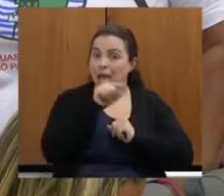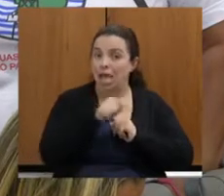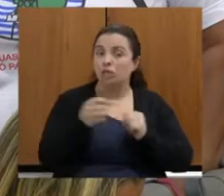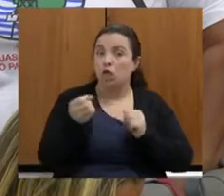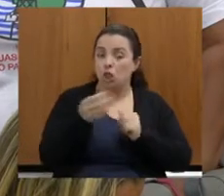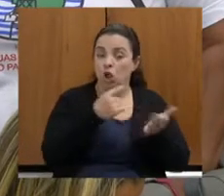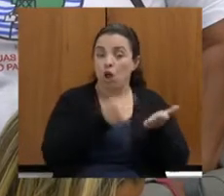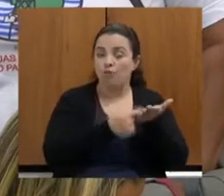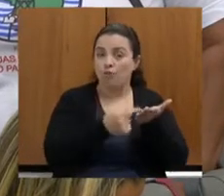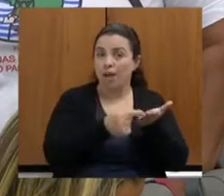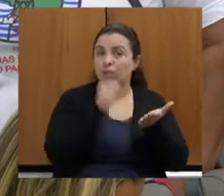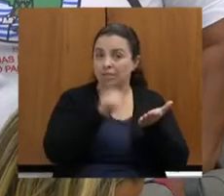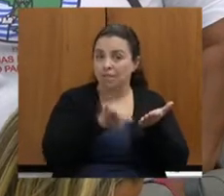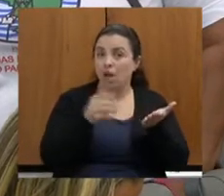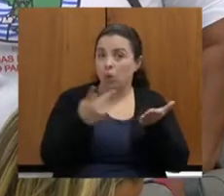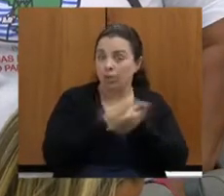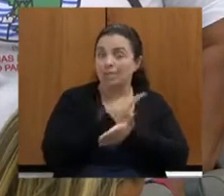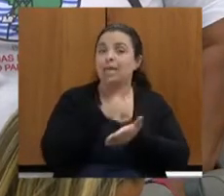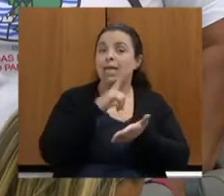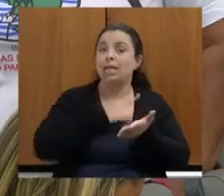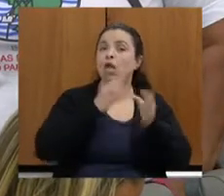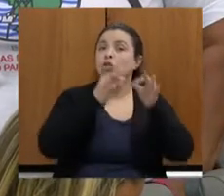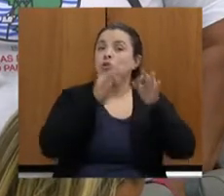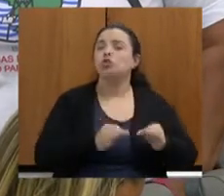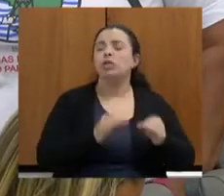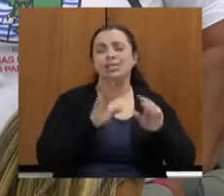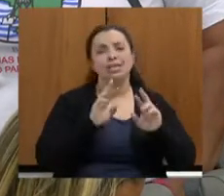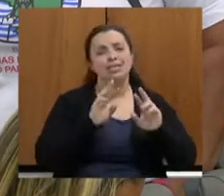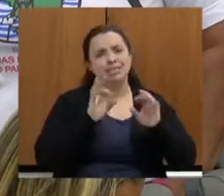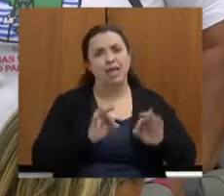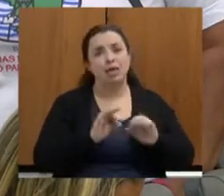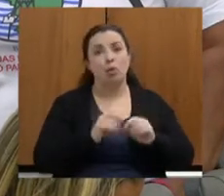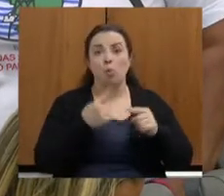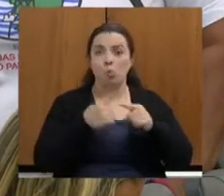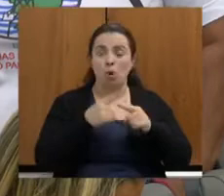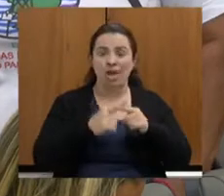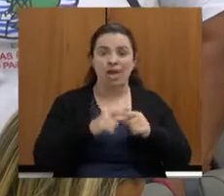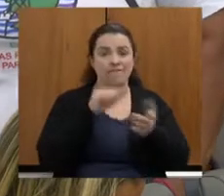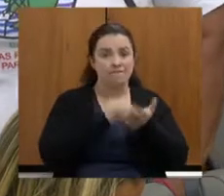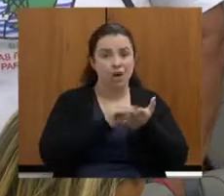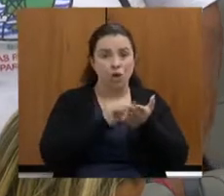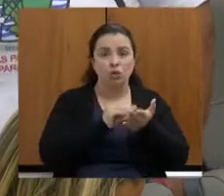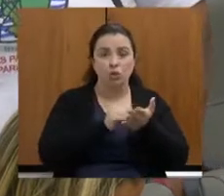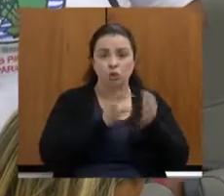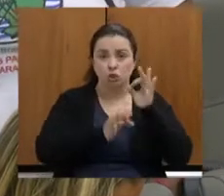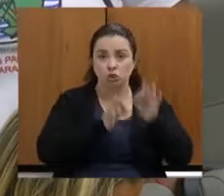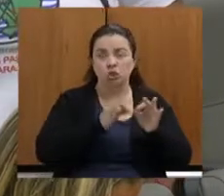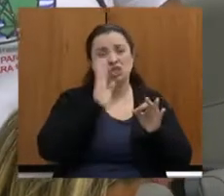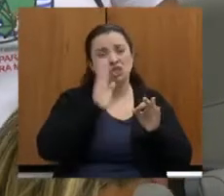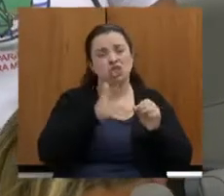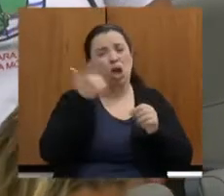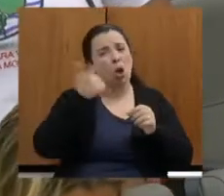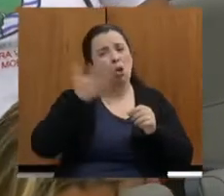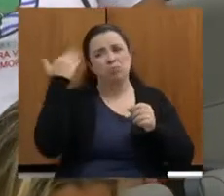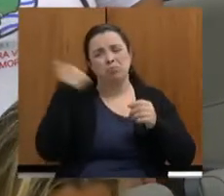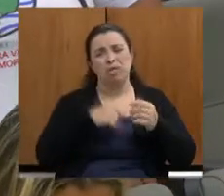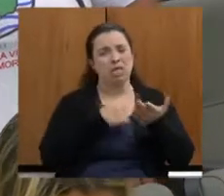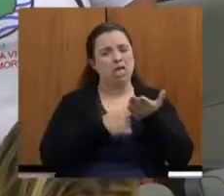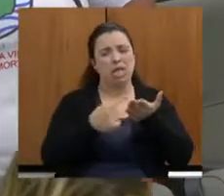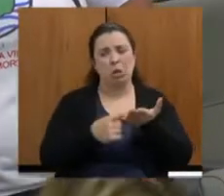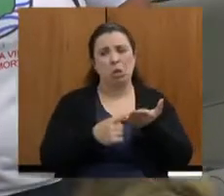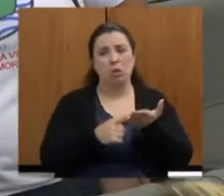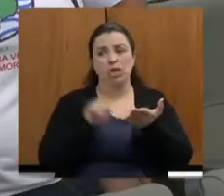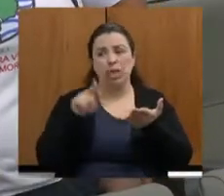que ela venha ser com justiça porque injustamente já teve os outros acordos onde os atingidos não participaram